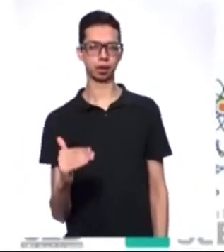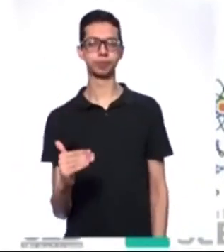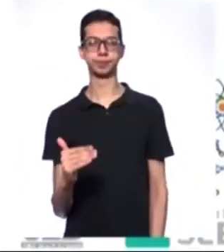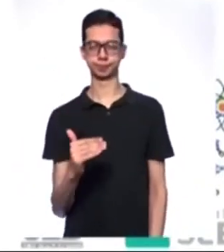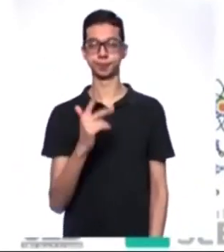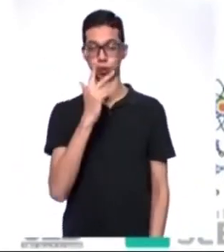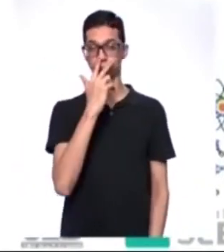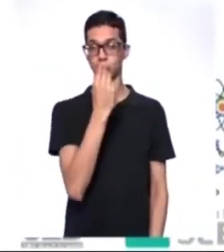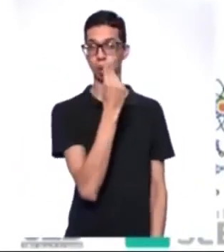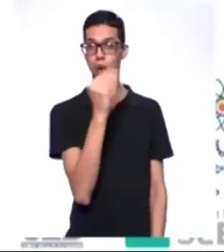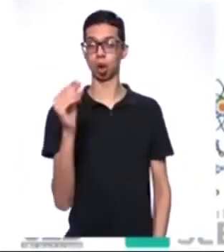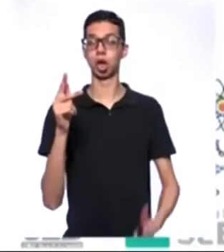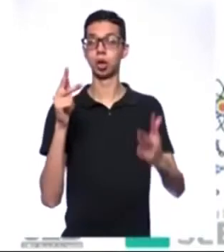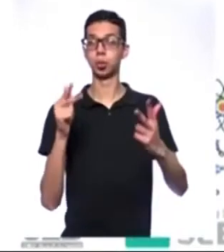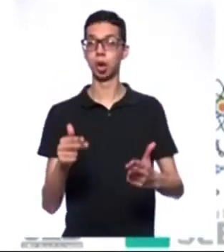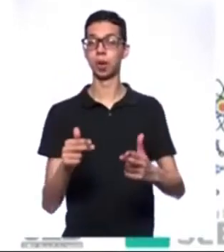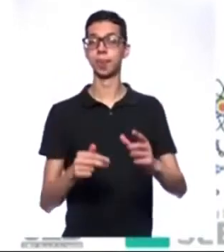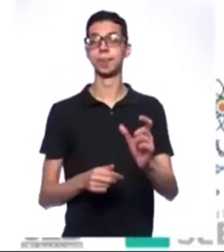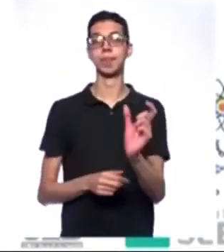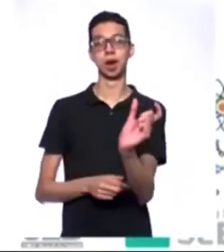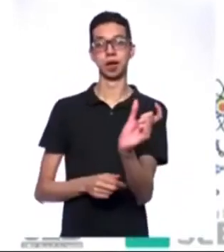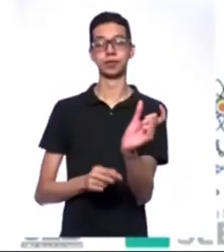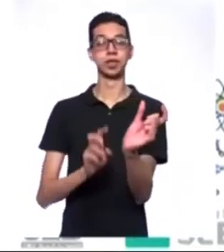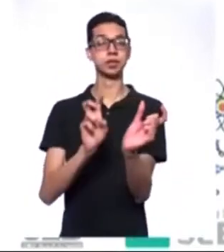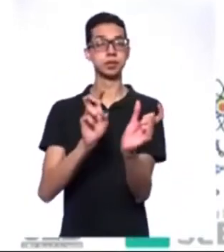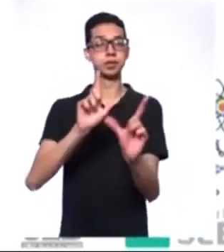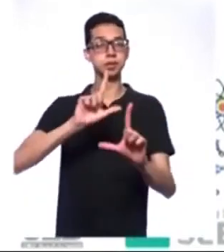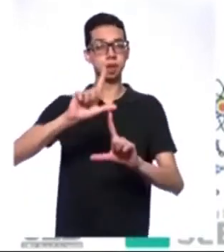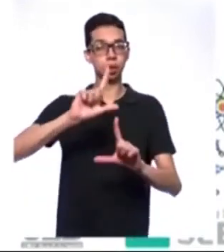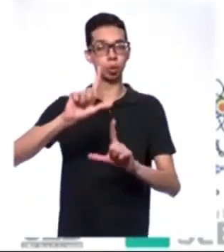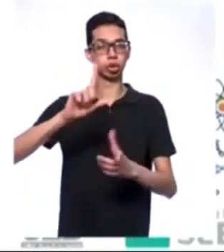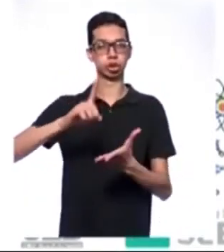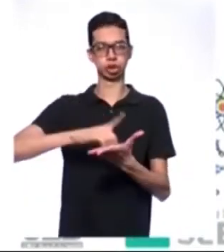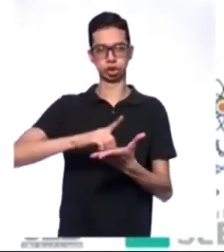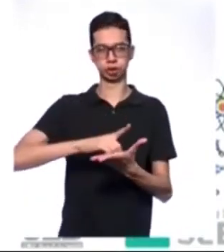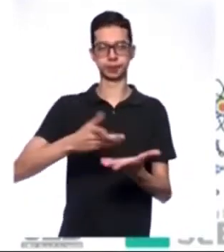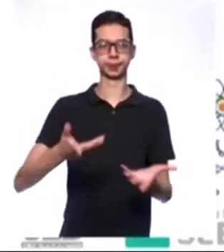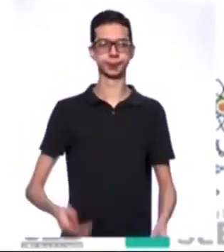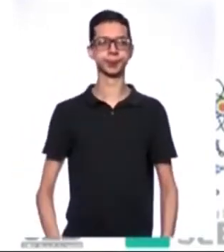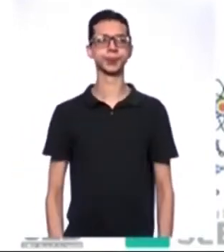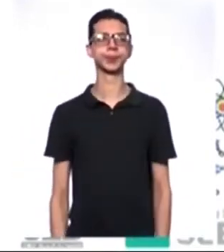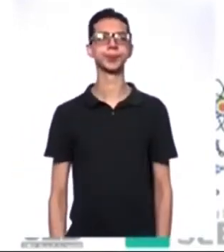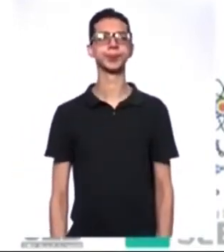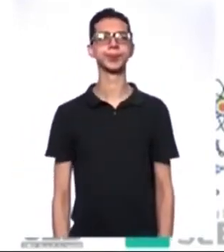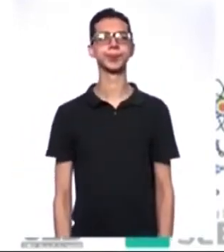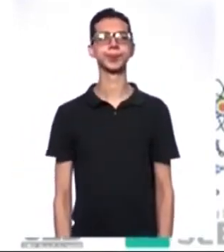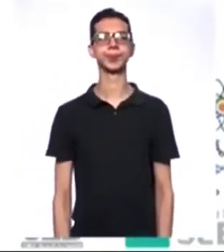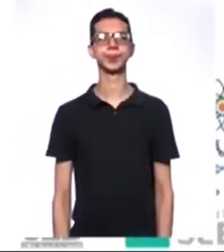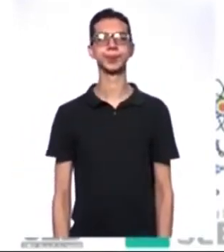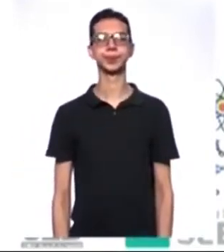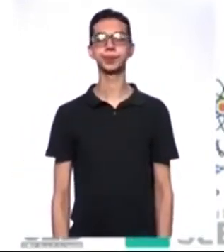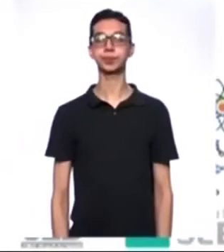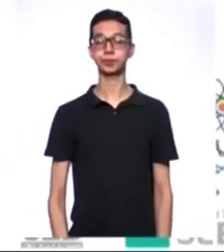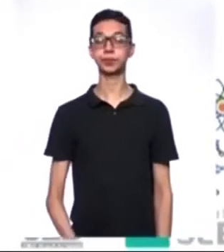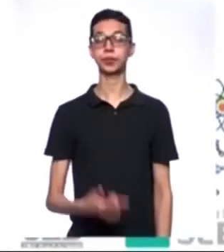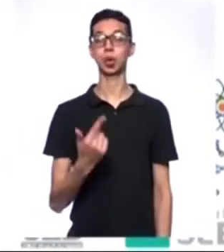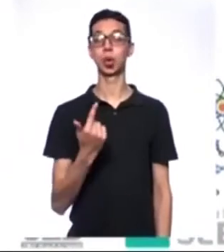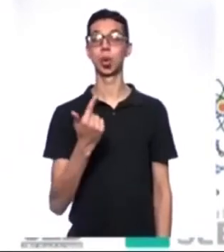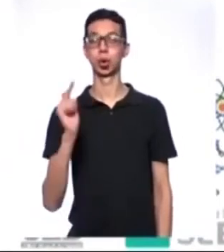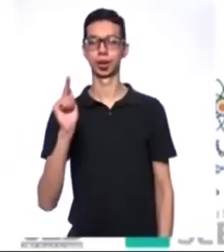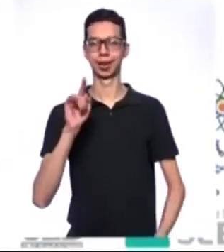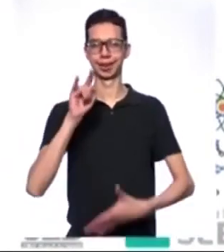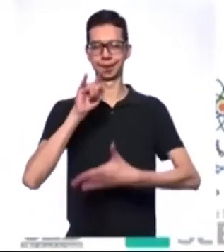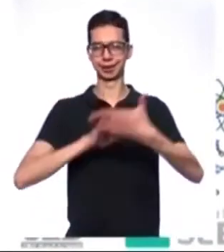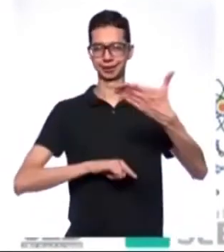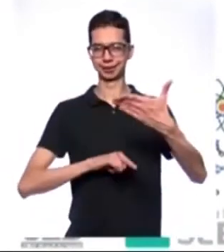5 letras em um dicionário em Itapajé cima terceira palavra dessa lista Ou